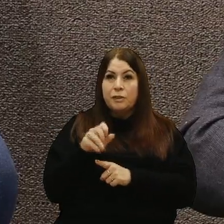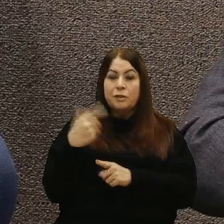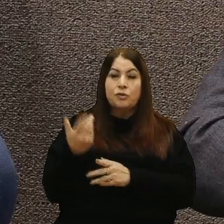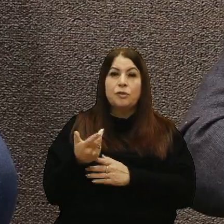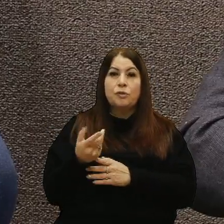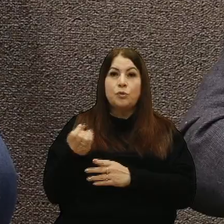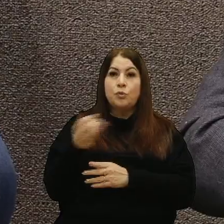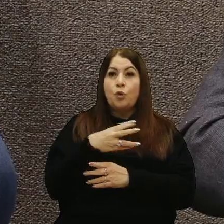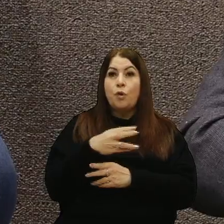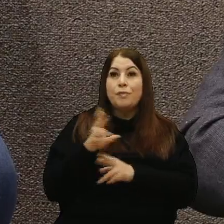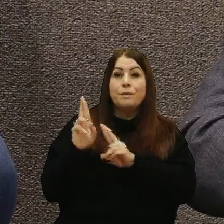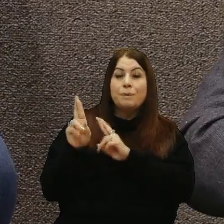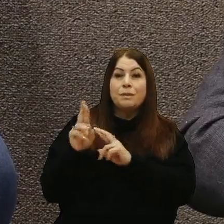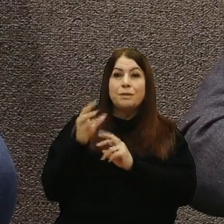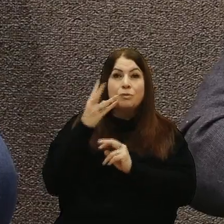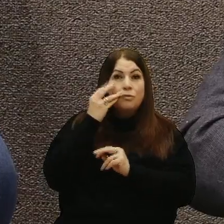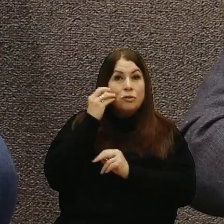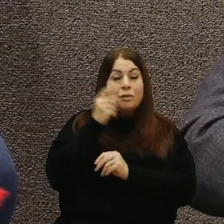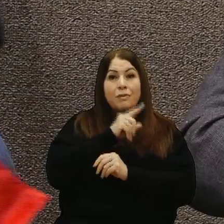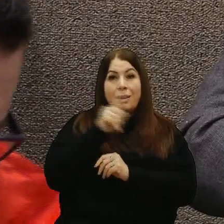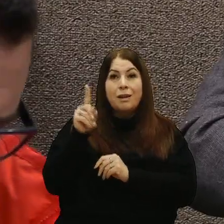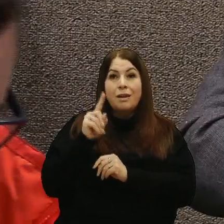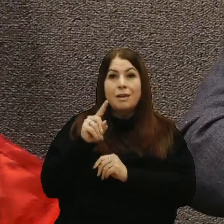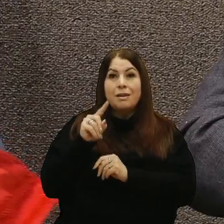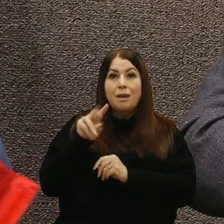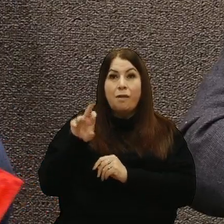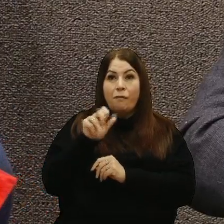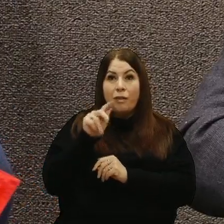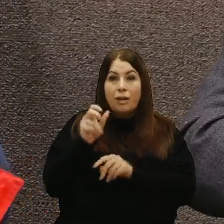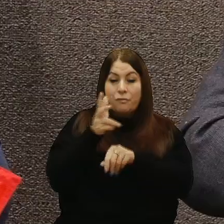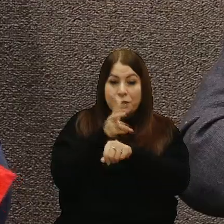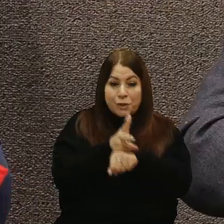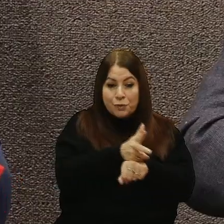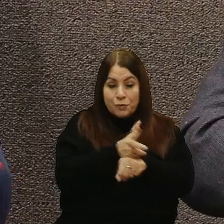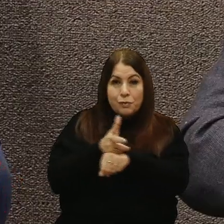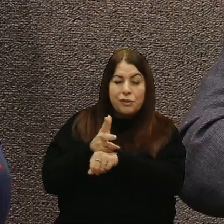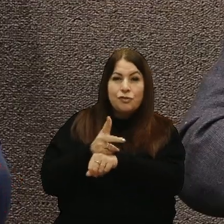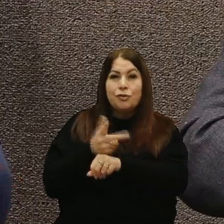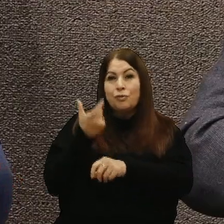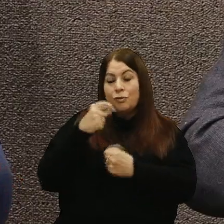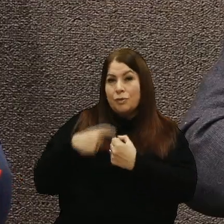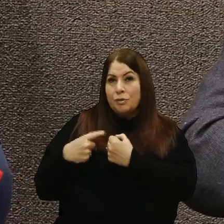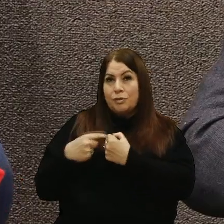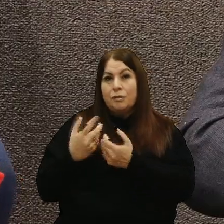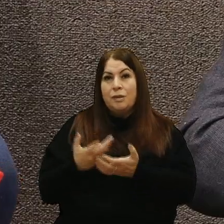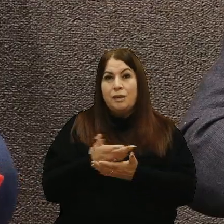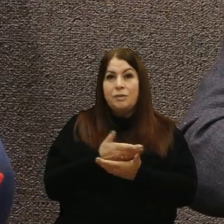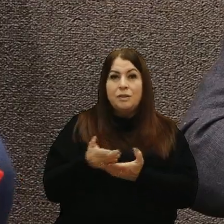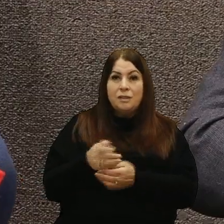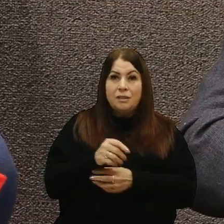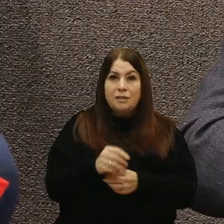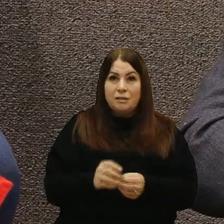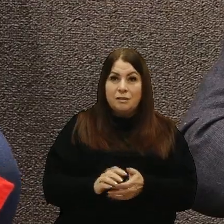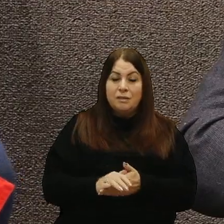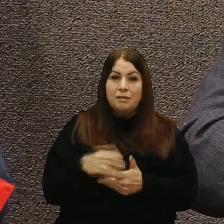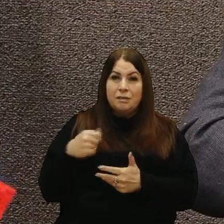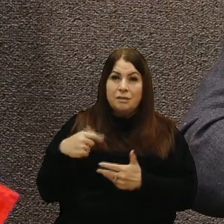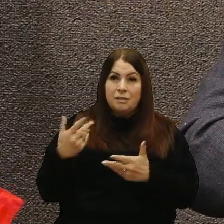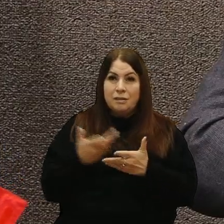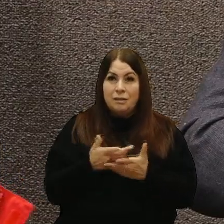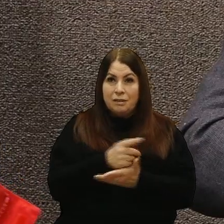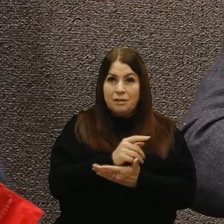o Nova Esperança, que o Jack esteve lá dentro do valão fazendo um vídeo. Eu acho que a cidade, ela precisa